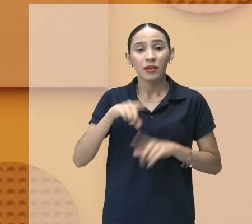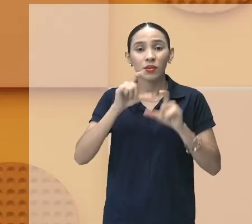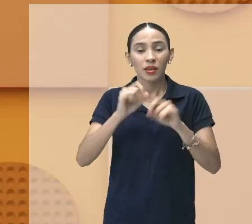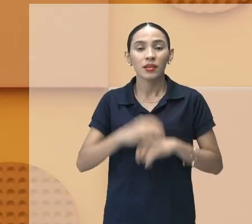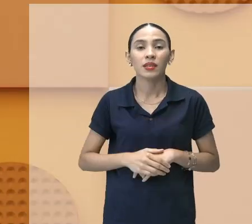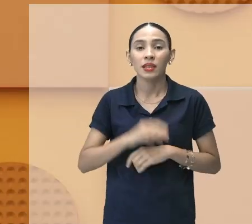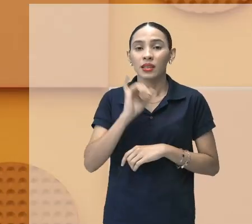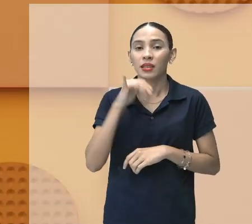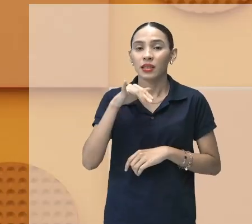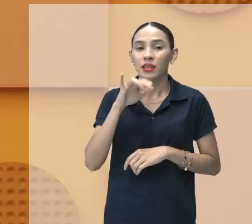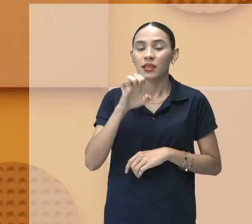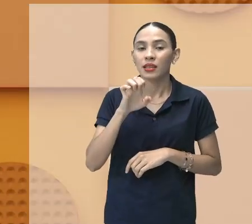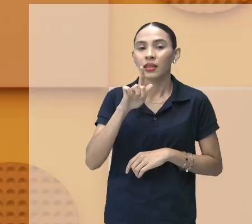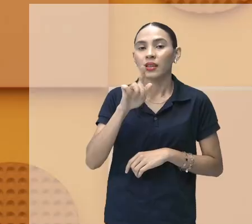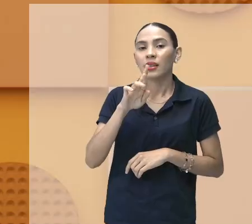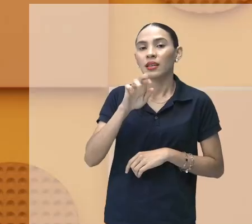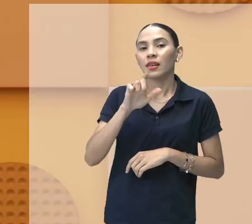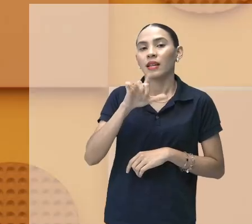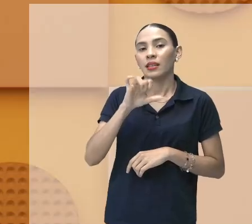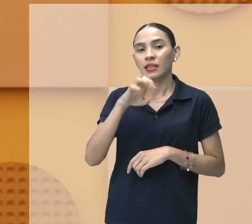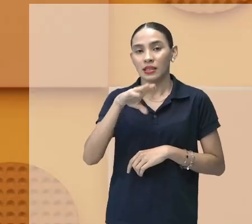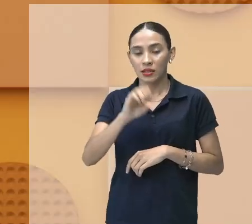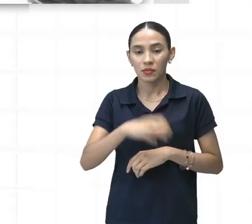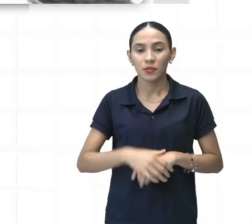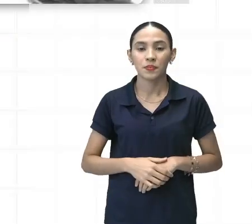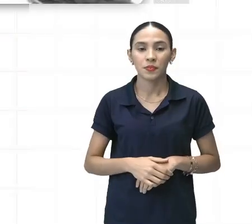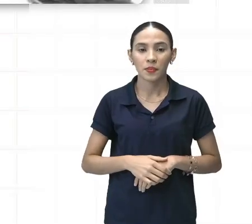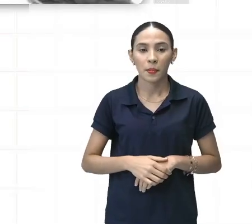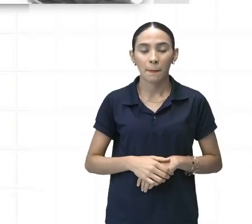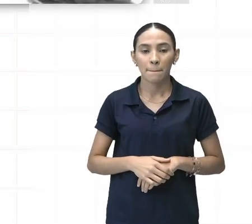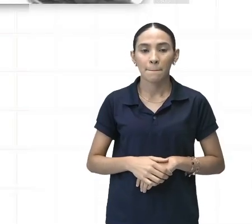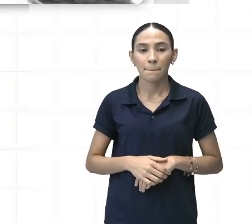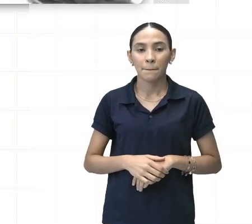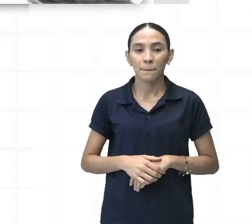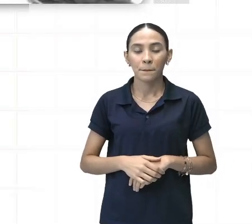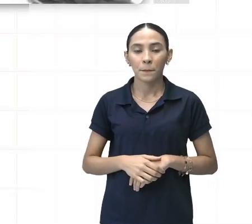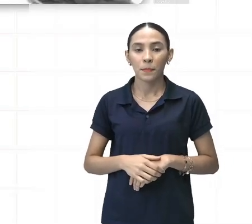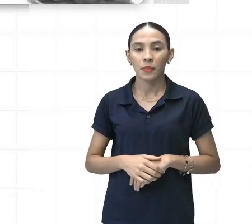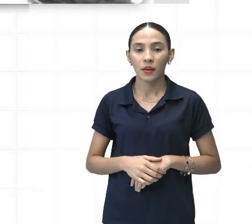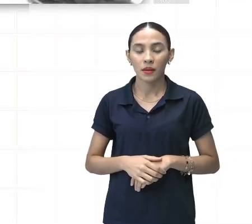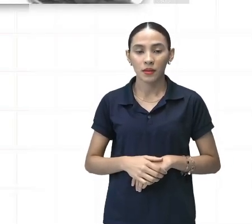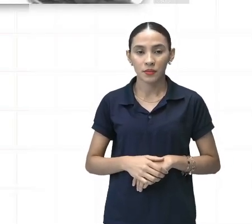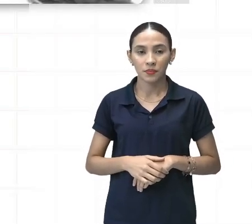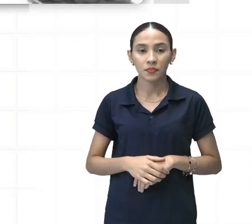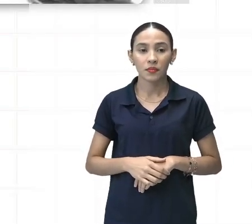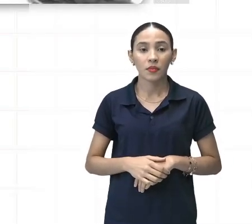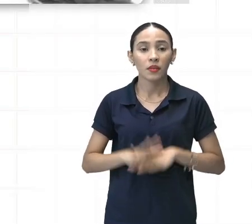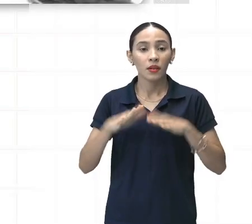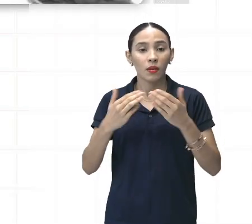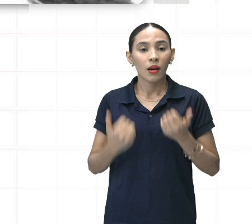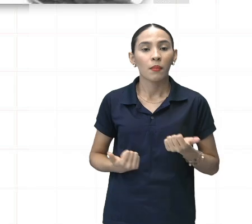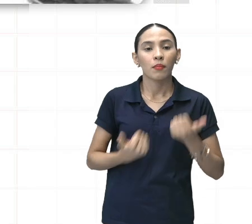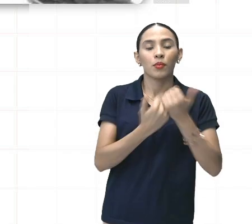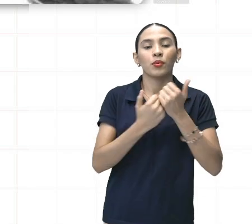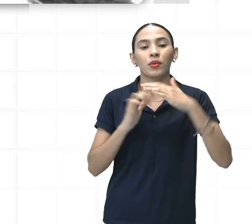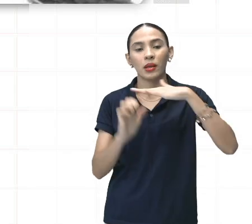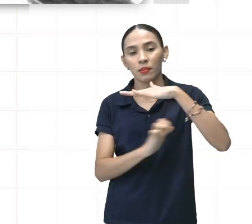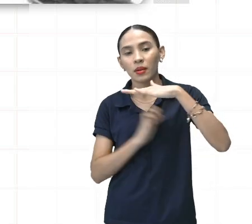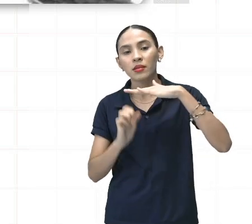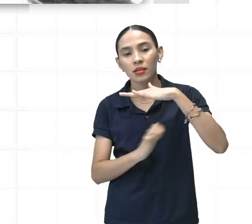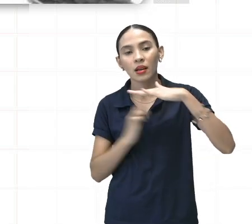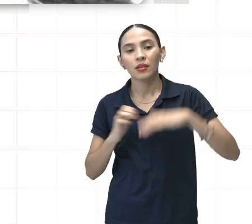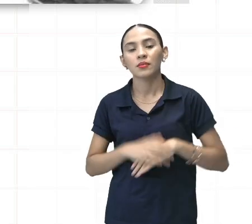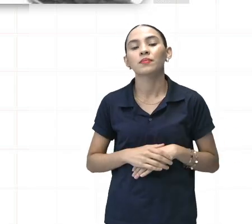o integralismo. Vamos adiante com o texto. Vamos lá, gente. Com o apoio do